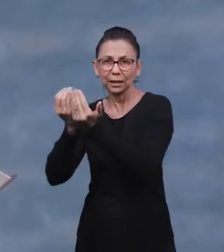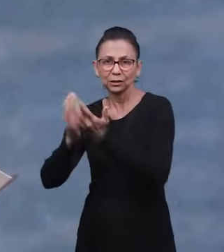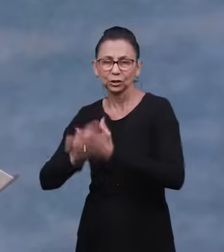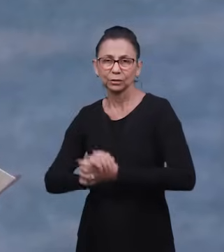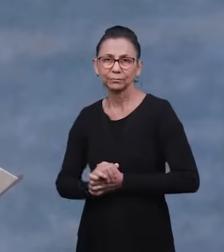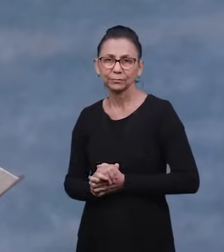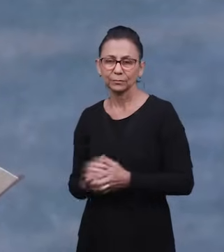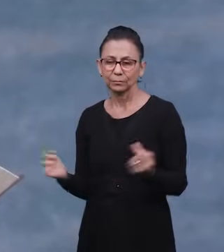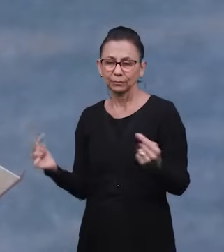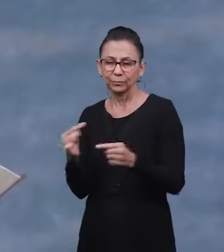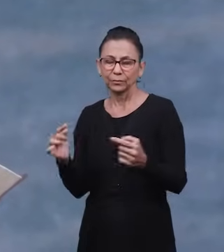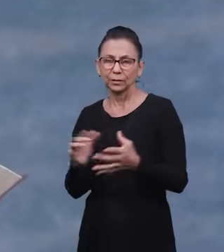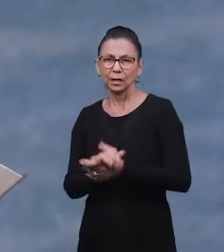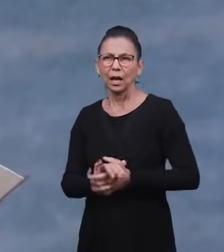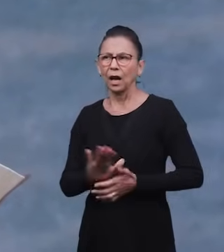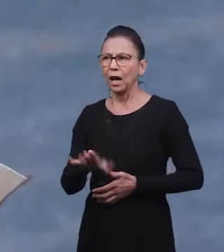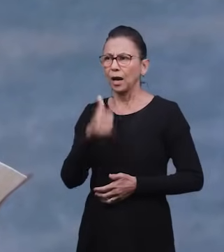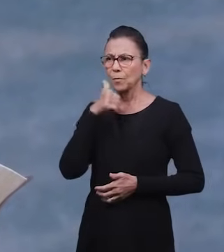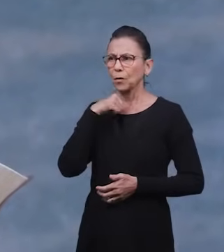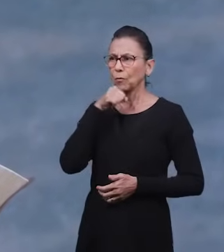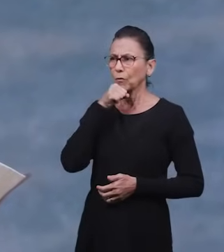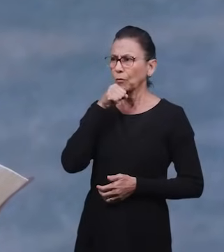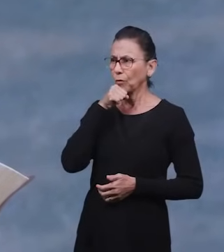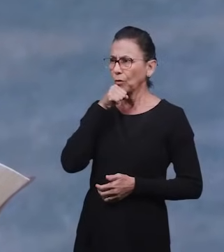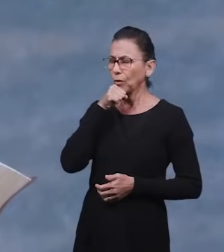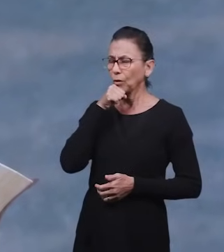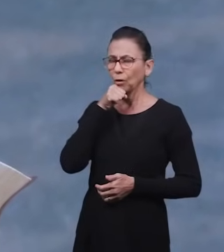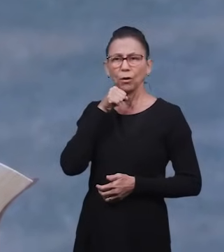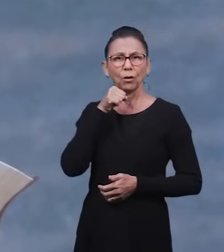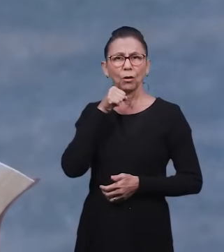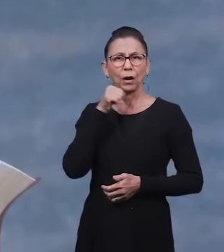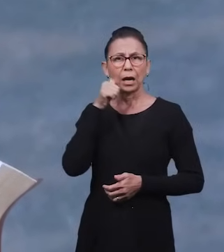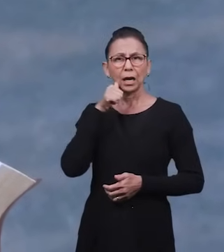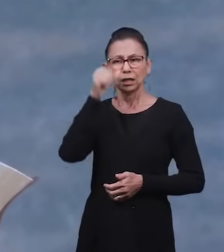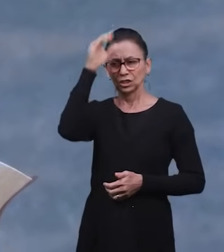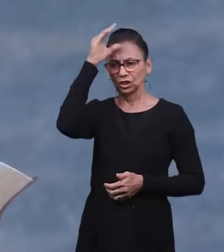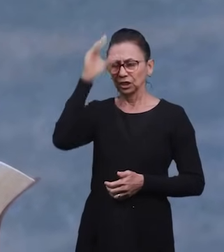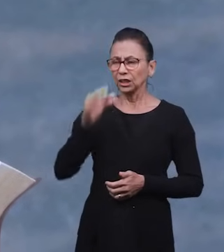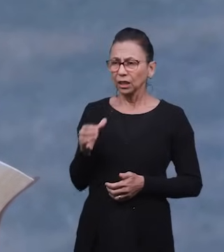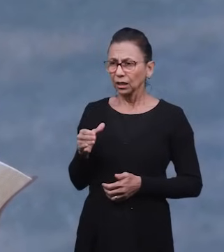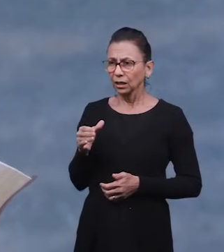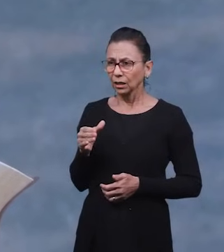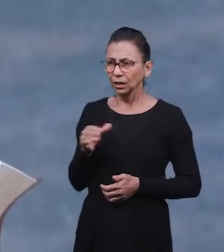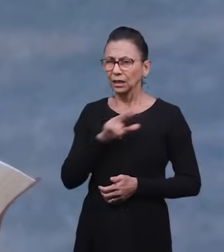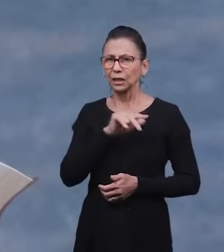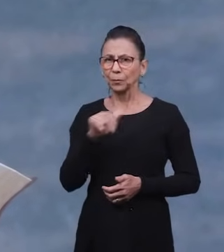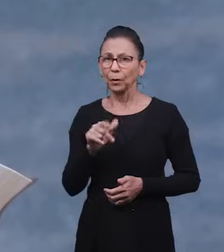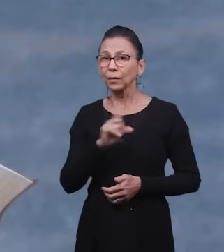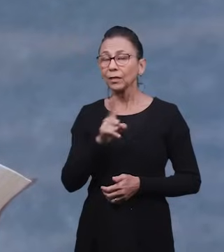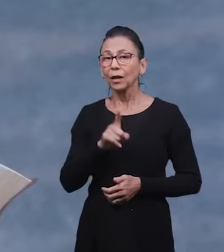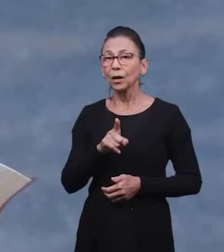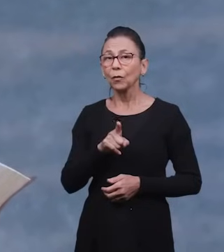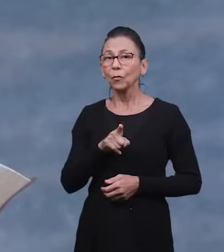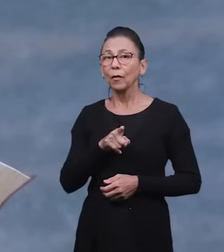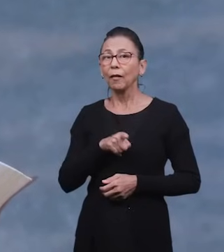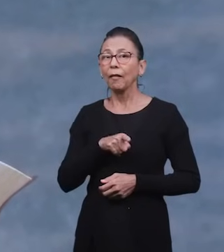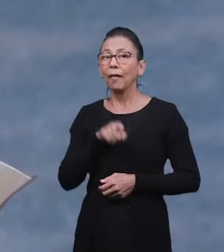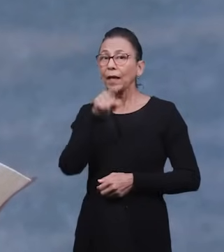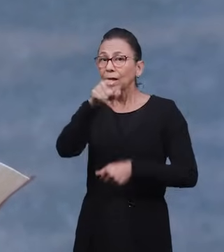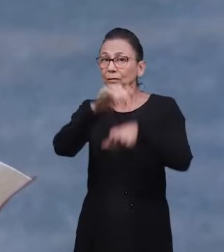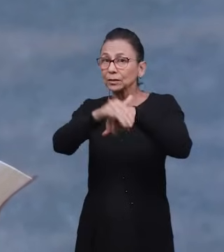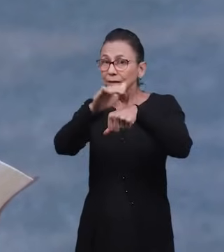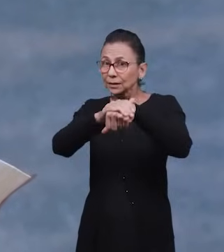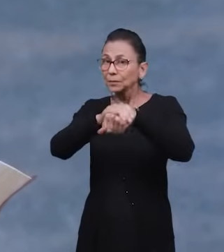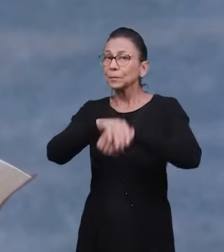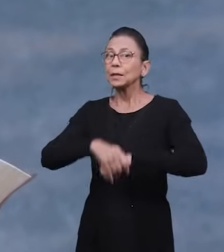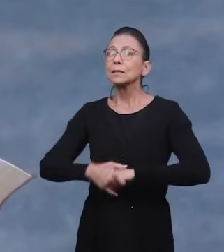do homem são da sua própria casa. Meu avô, meu tio, minha mulher, meu irmão. Não, é você. Eu sempre digo uma coisa,